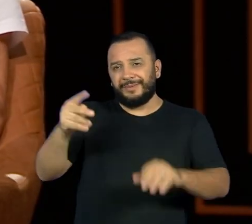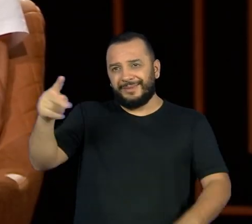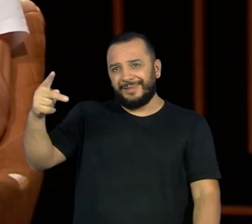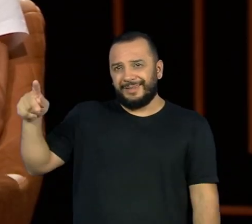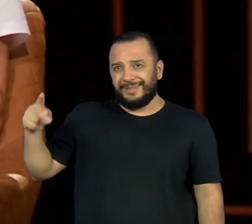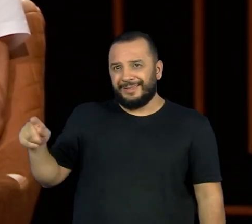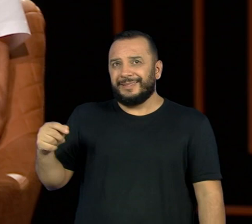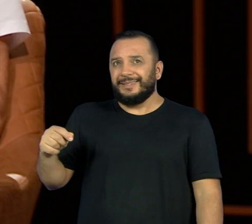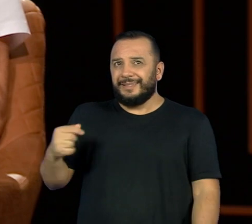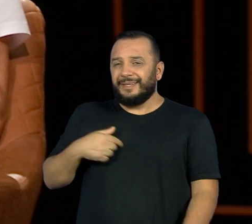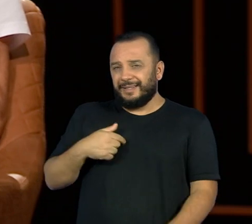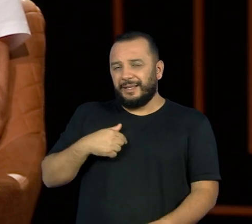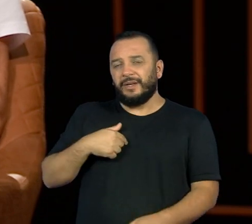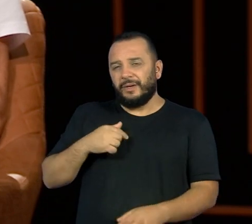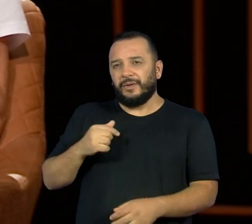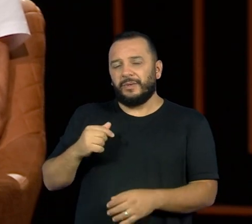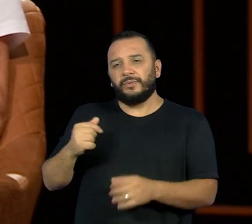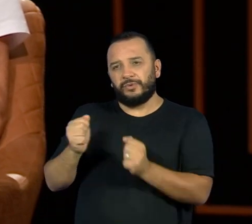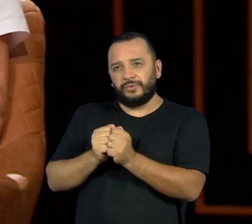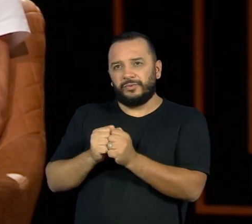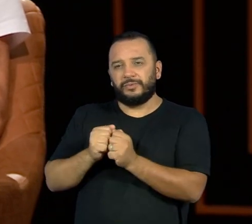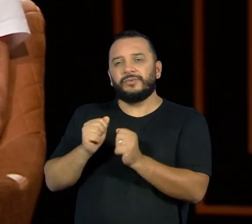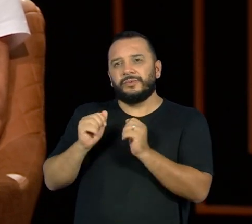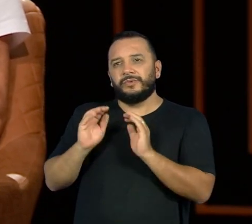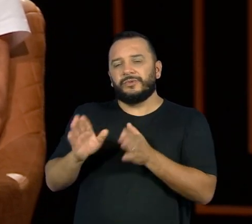E eu e o Fá estávamos por trás ali.